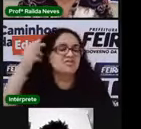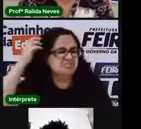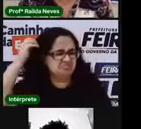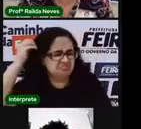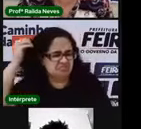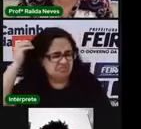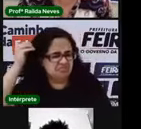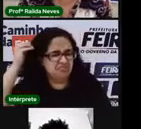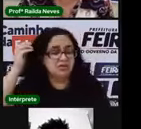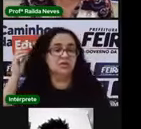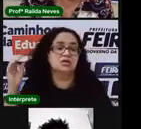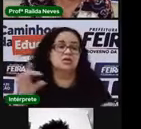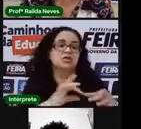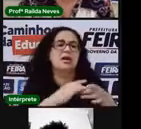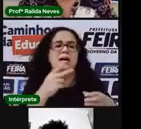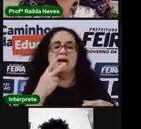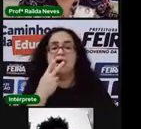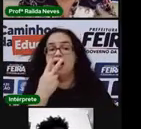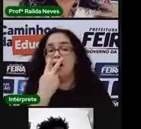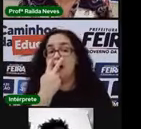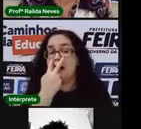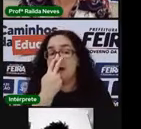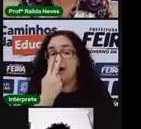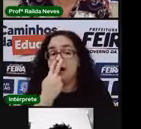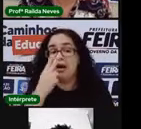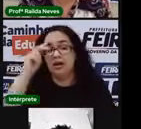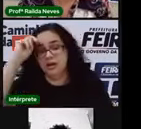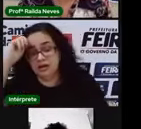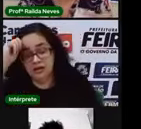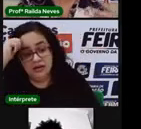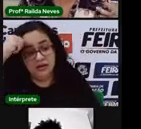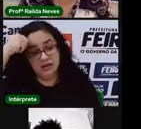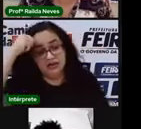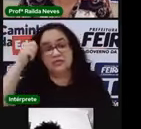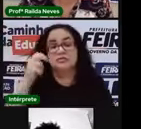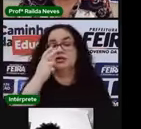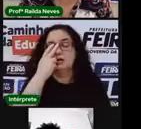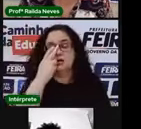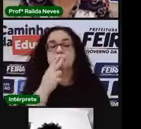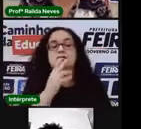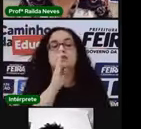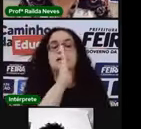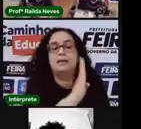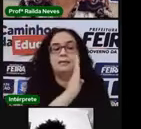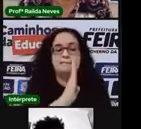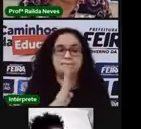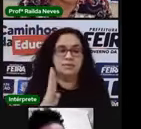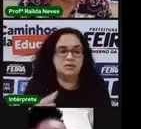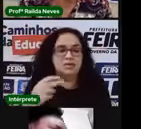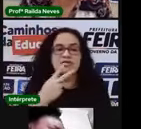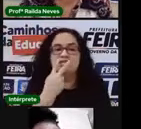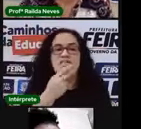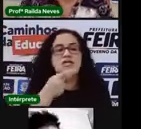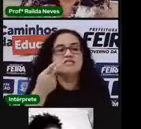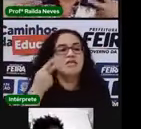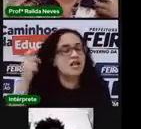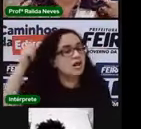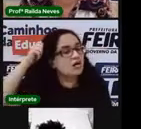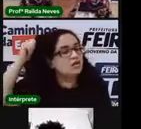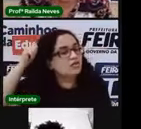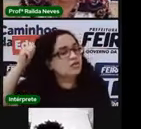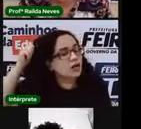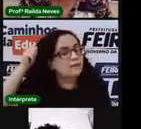se associava ao homem da pré-história. Então, nós dizemos que nós não podemos pejorar, desqualificar ninguém por conta de